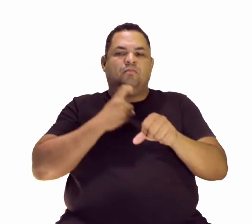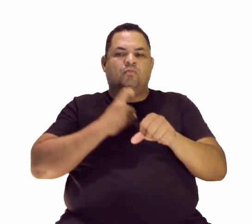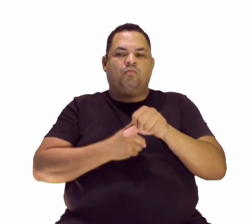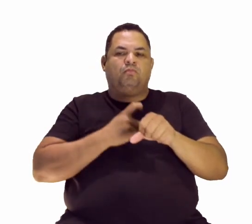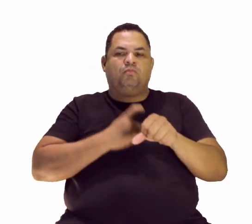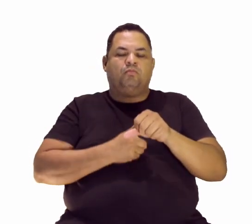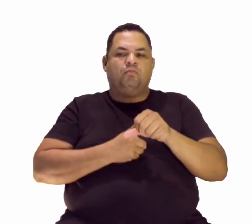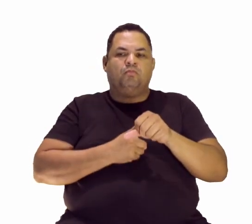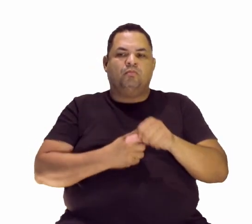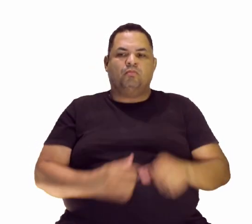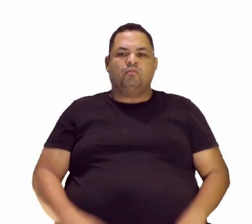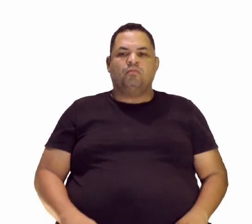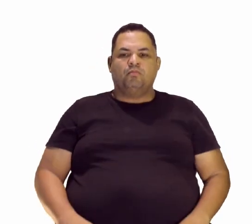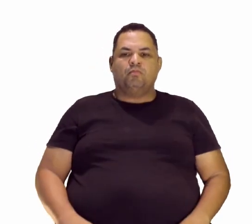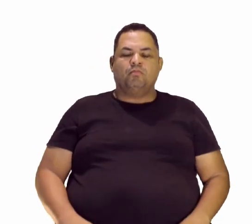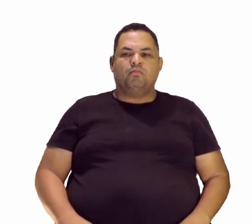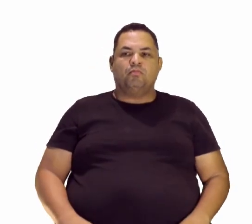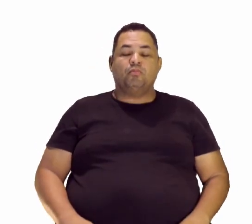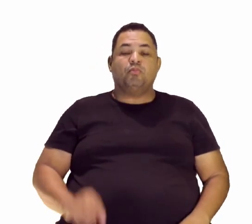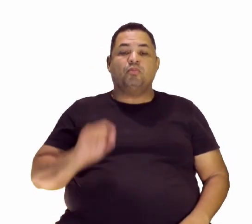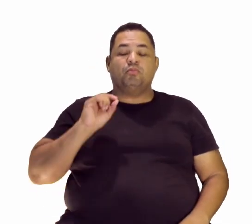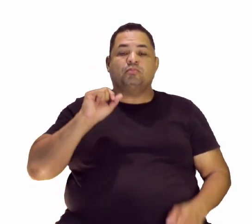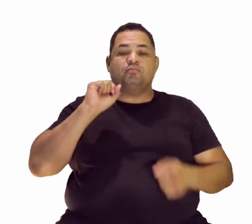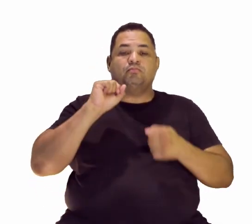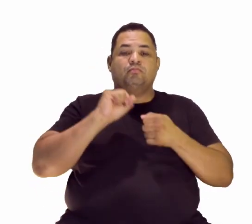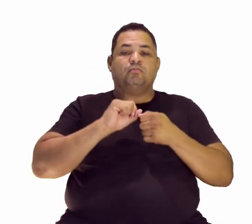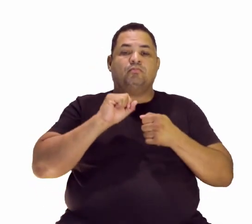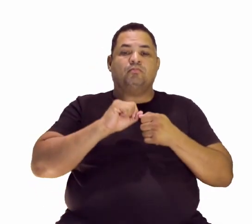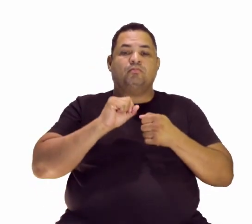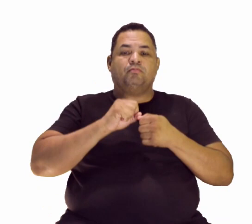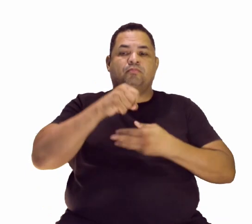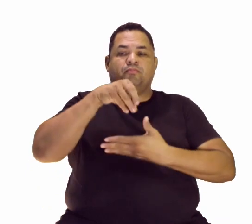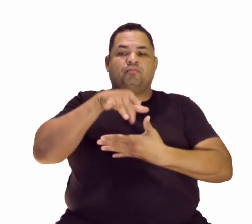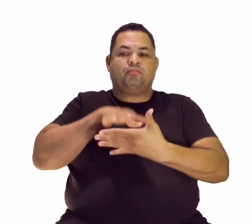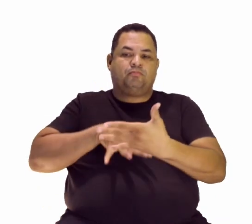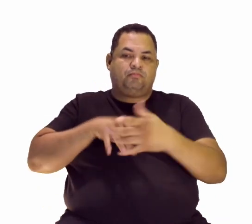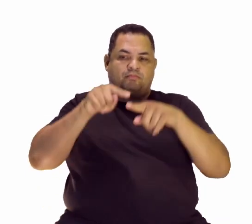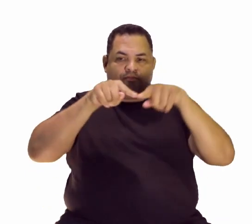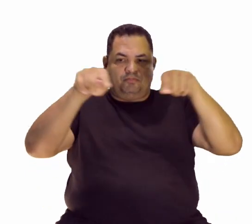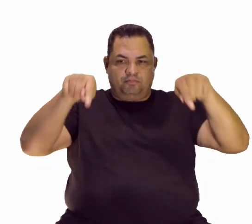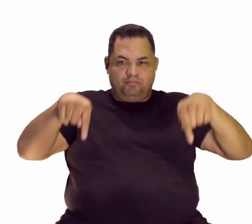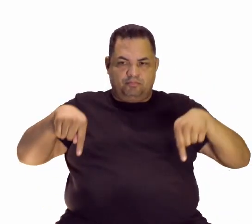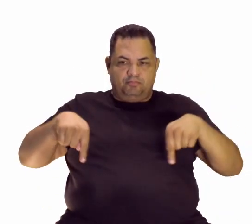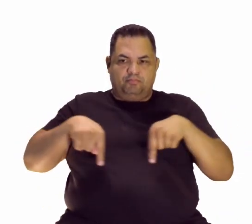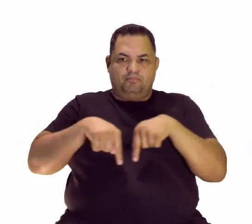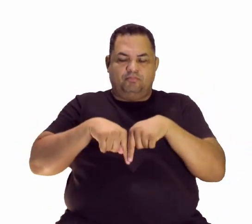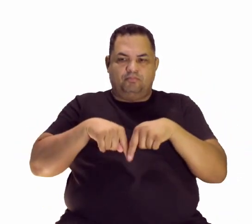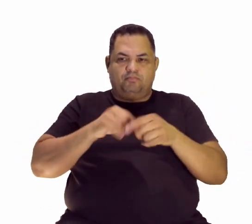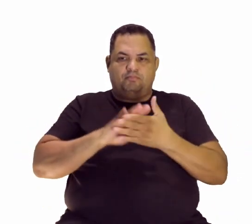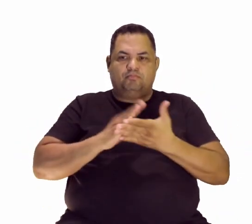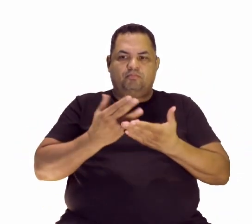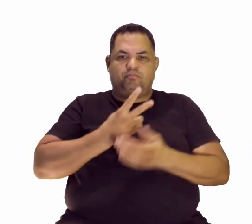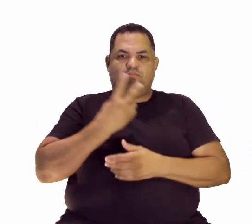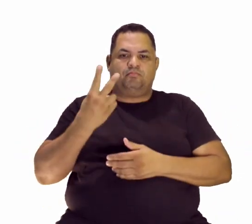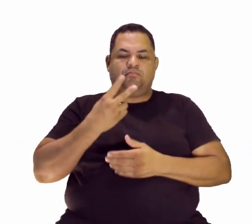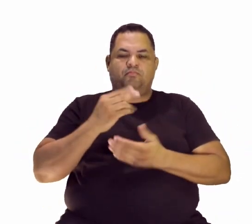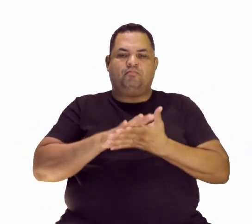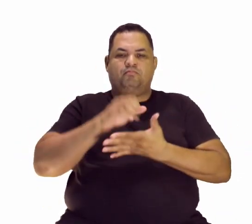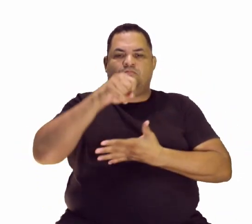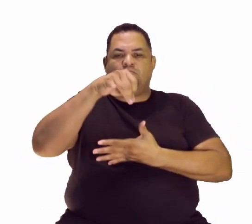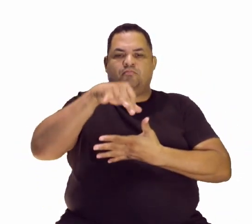que acabou de realizar a sua atividade de sala, nesta segunda